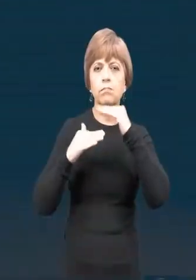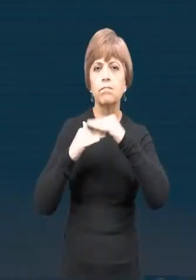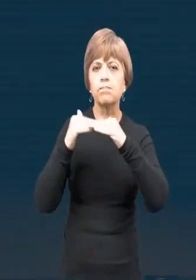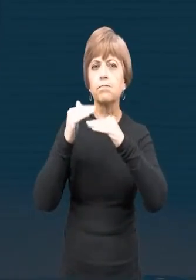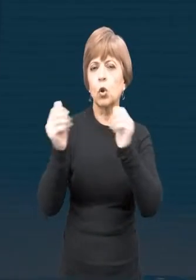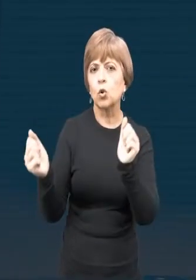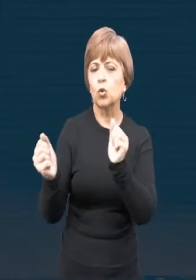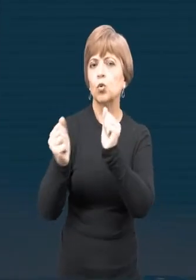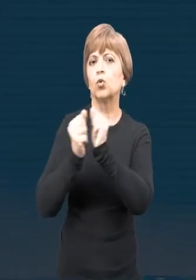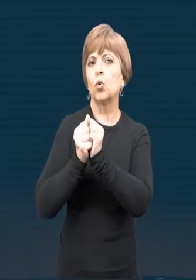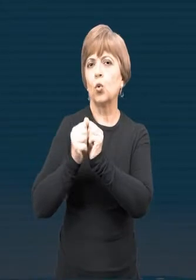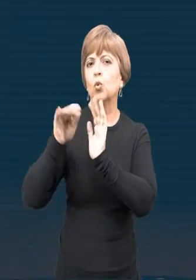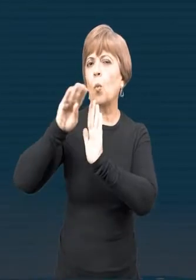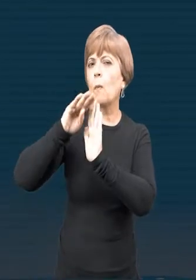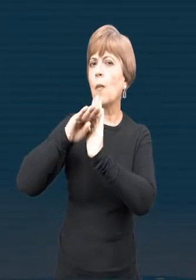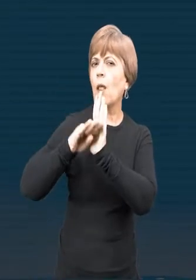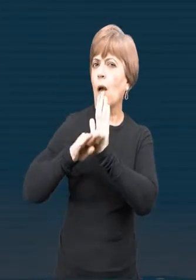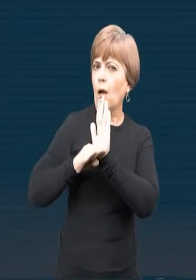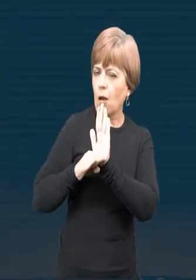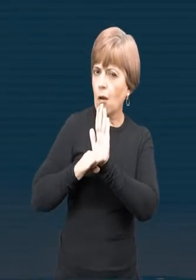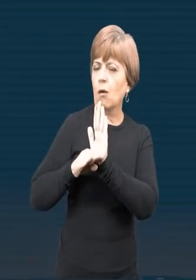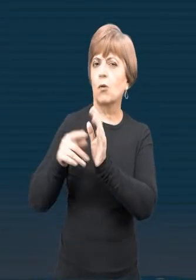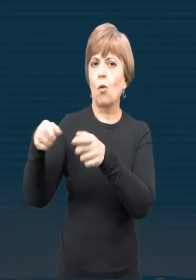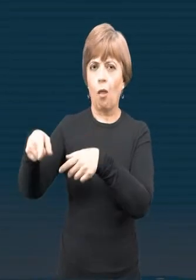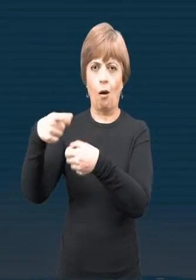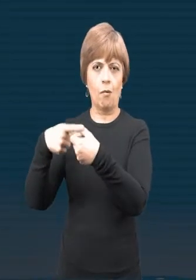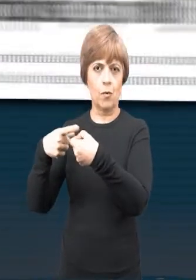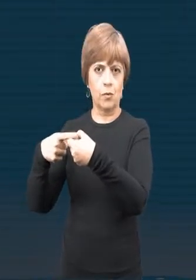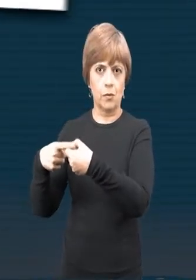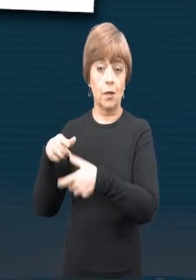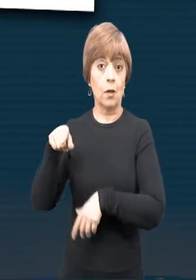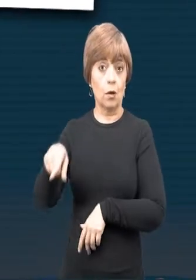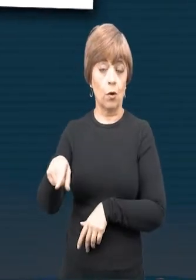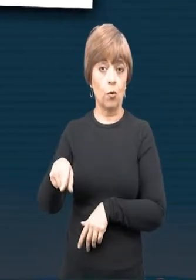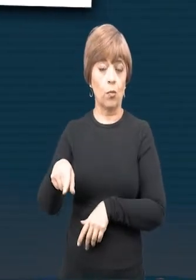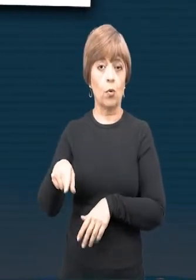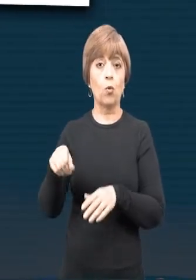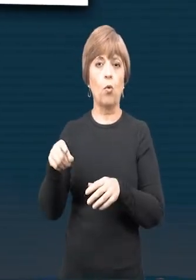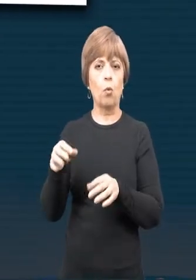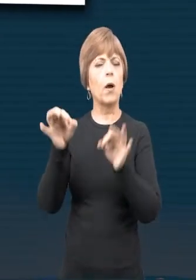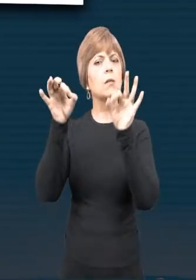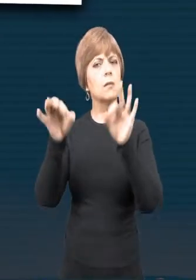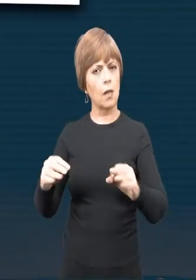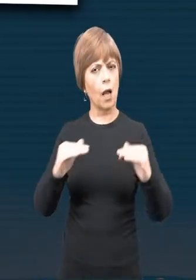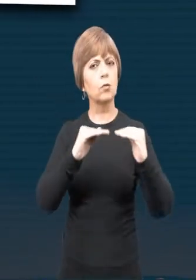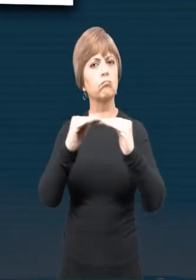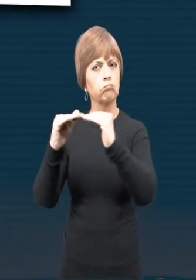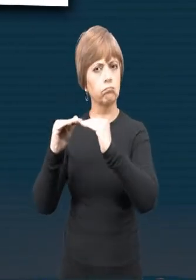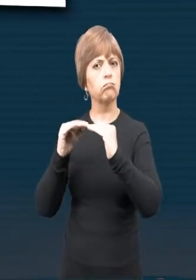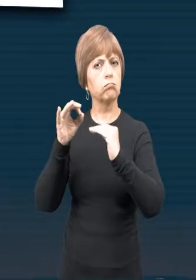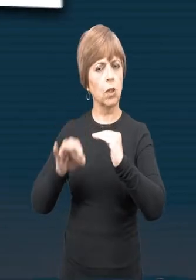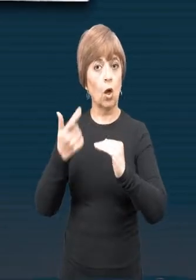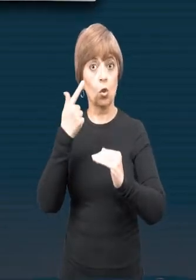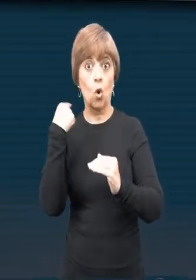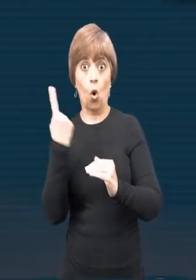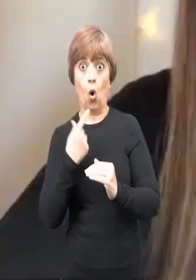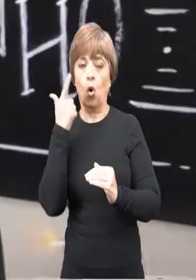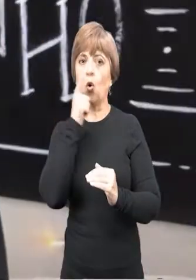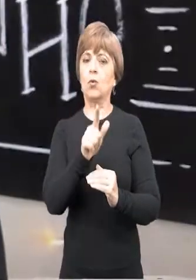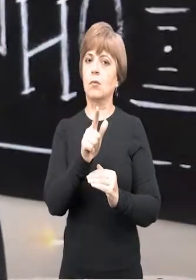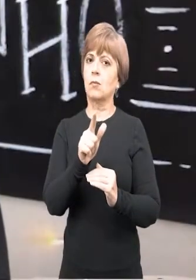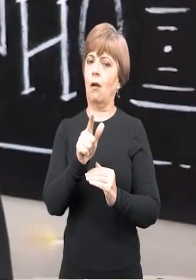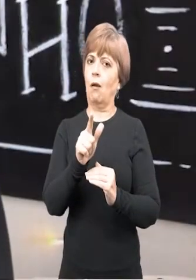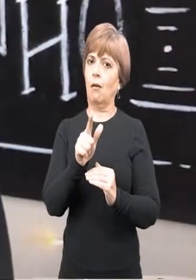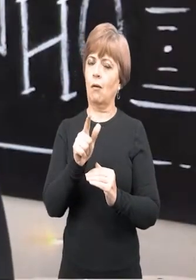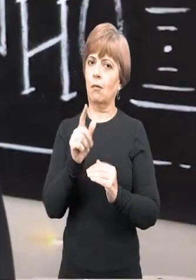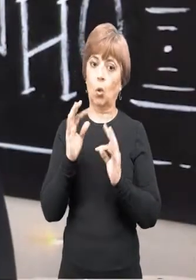município, um plano razoavelmente adequado, dentro do que a gente consegue, né? Porque a gente está numa